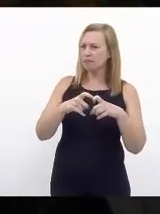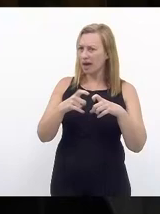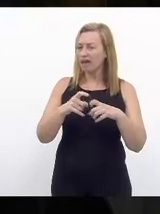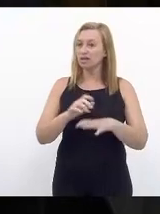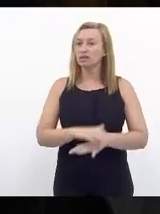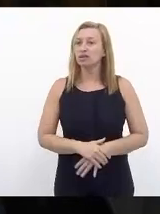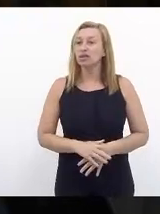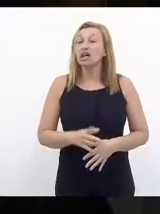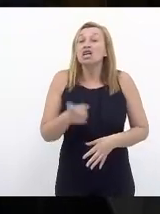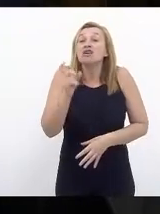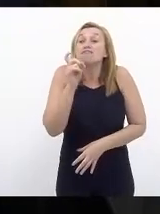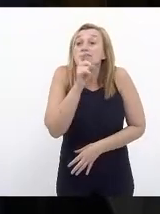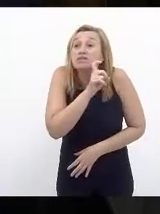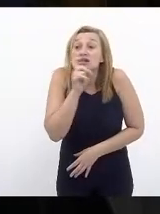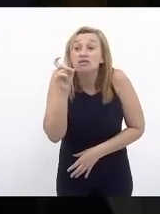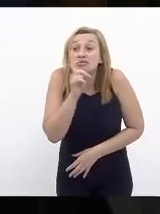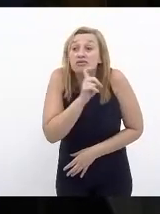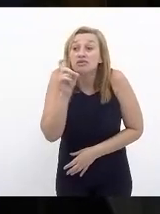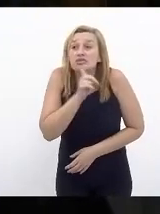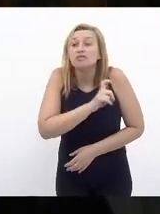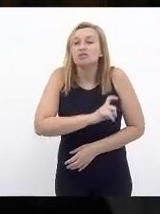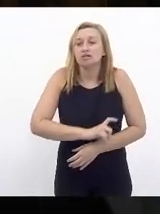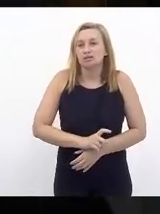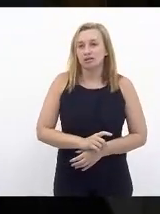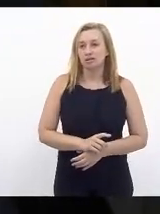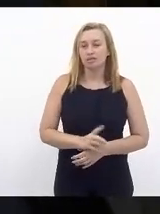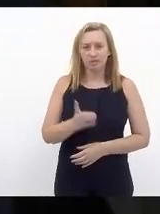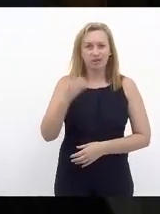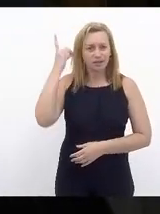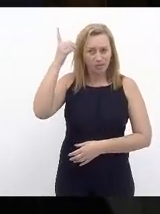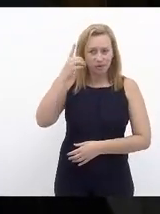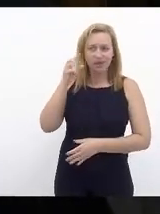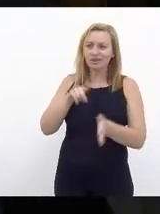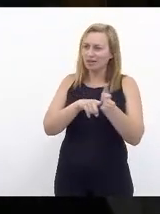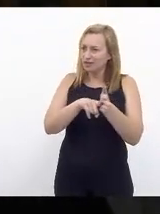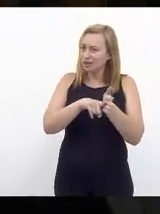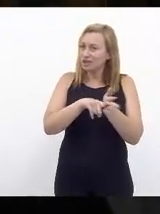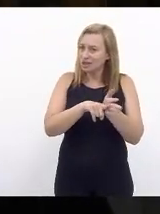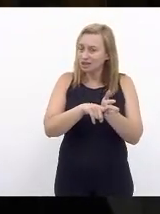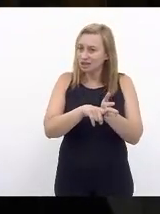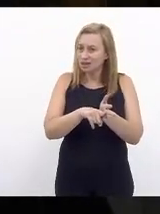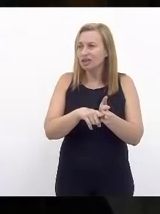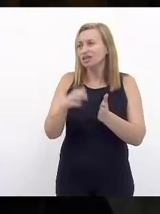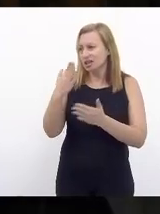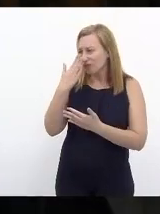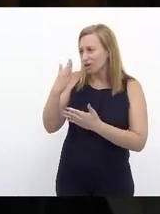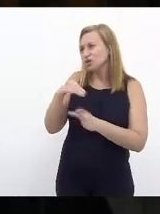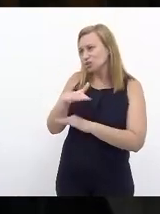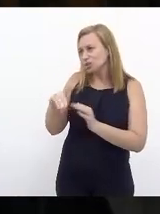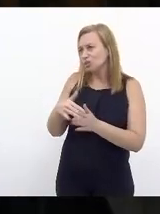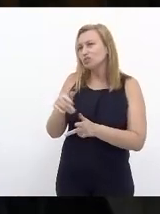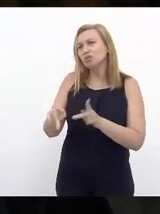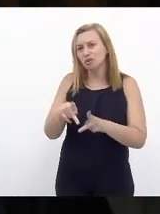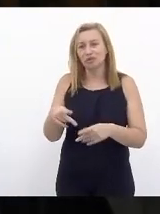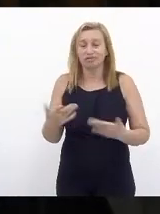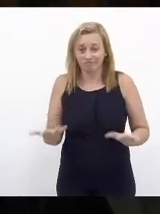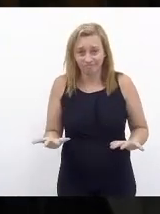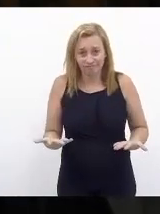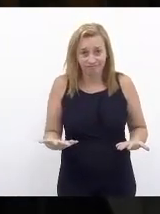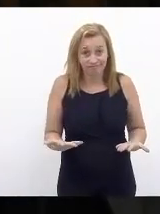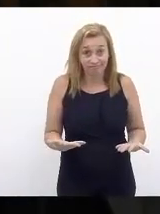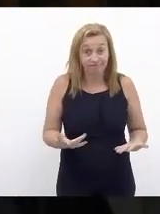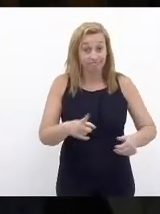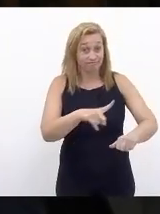se tentando mentir para o deputado que estava ali fiscalizando, diante da população.